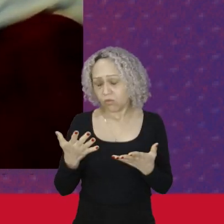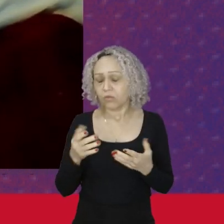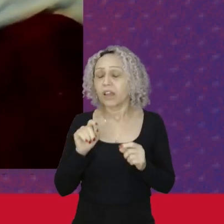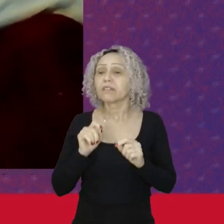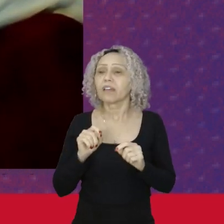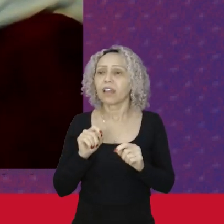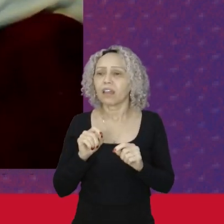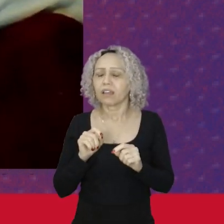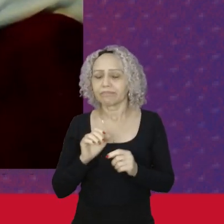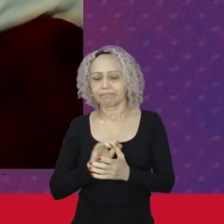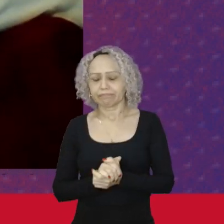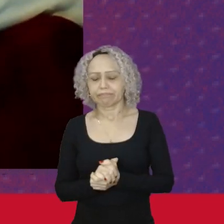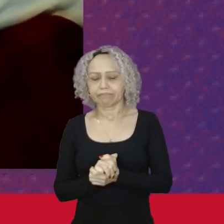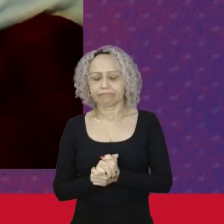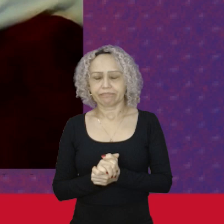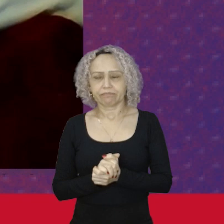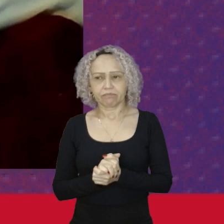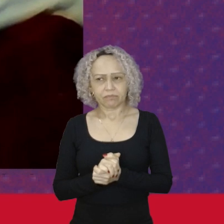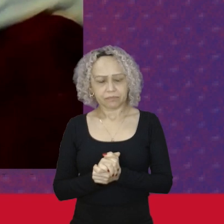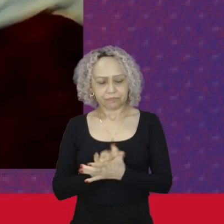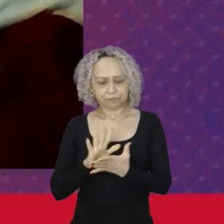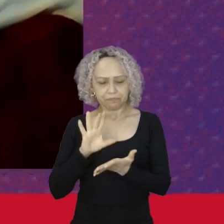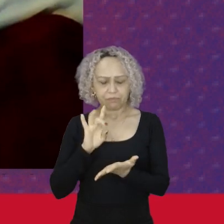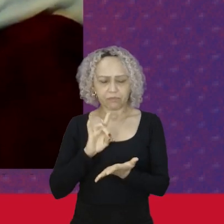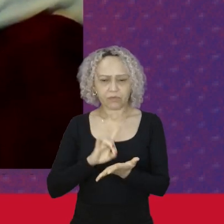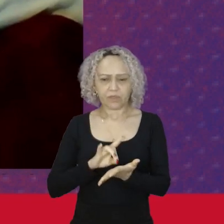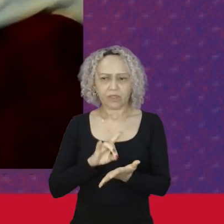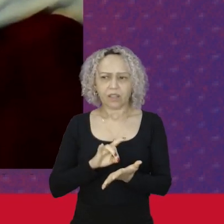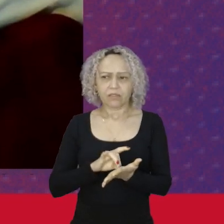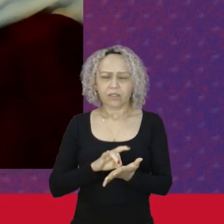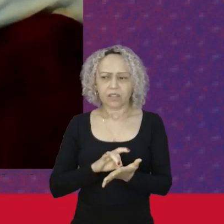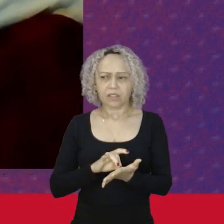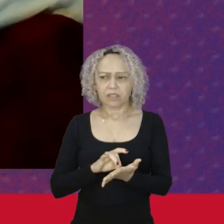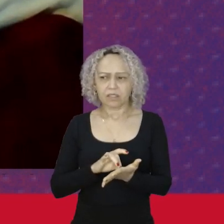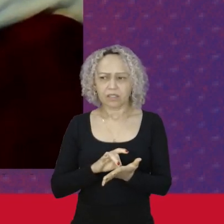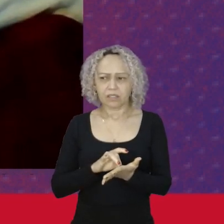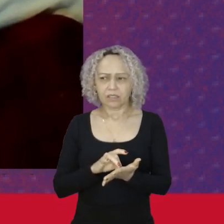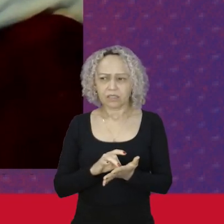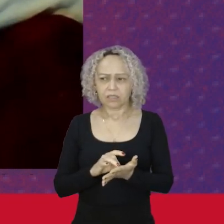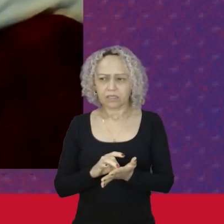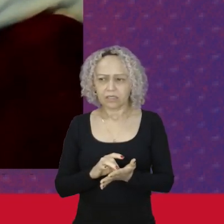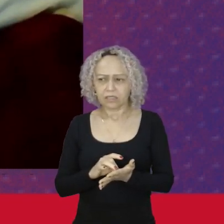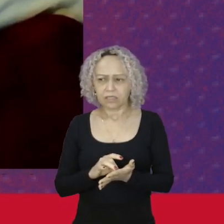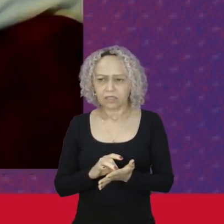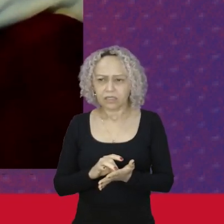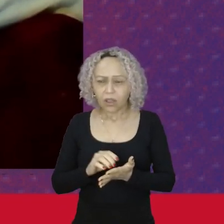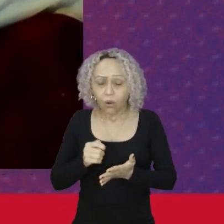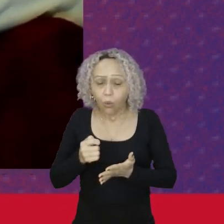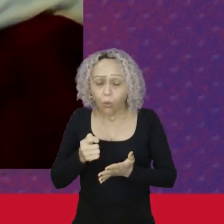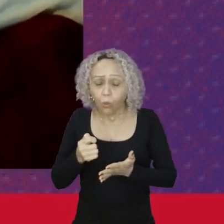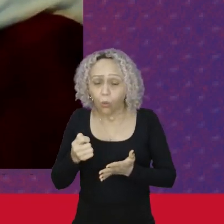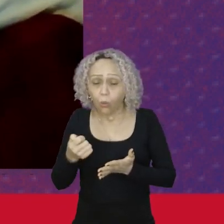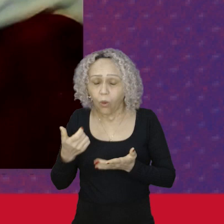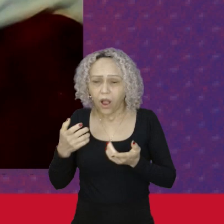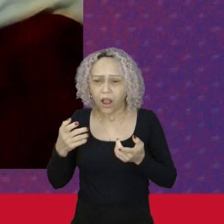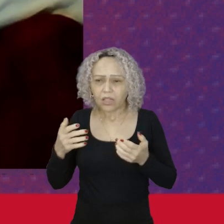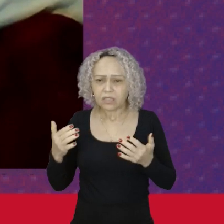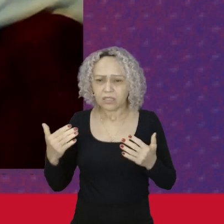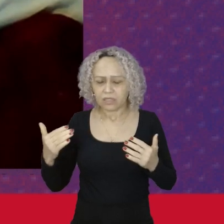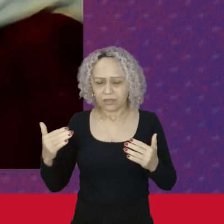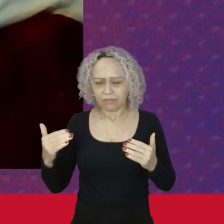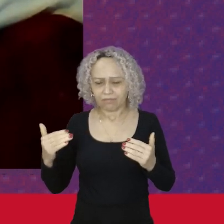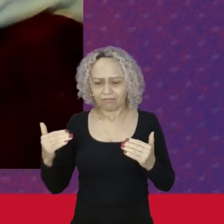nós tivemos, na verdade, não diria tanto que são muito tempo depois, quase que paralelamente a gente